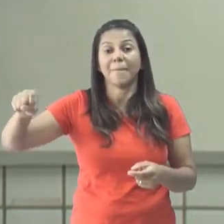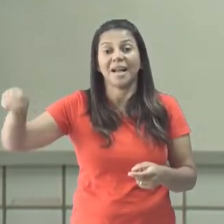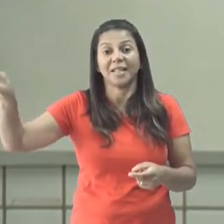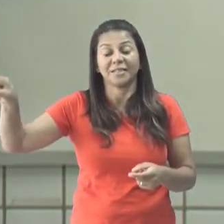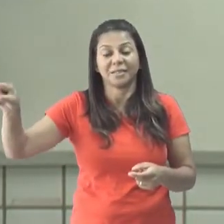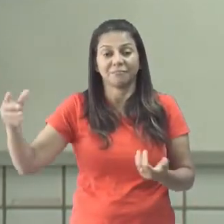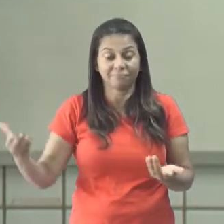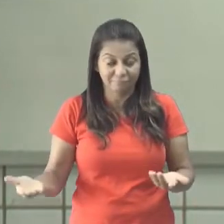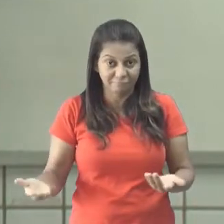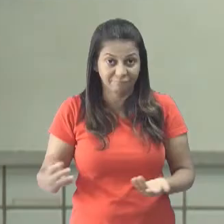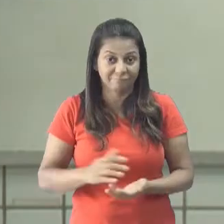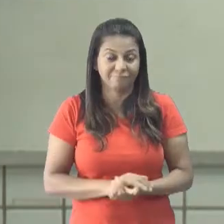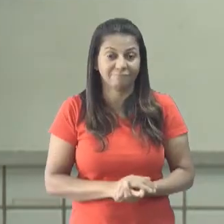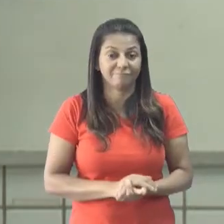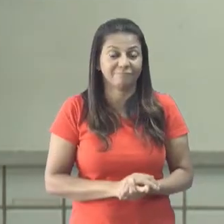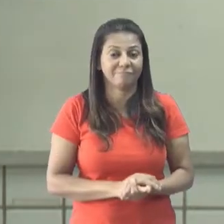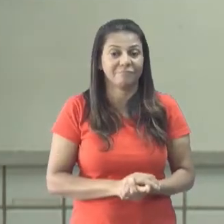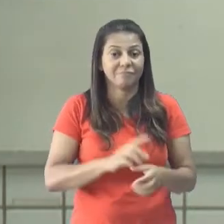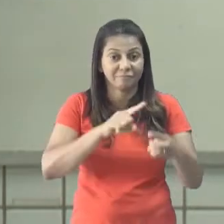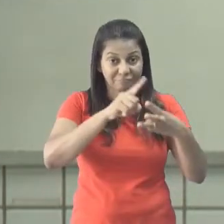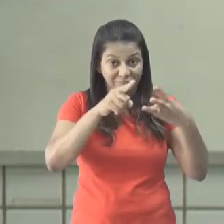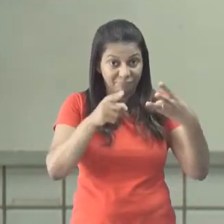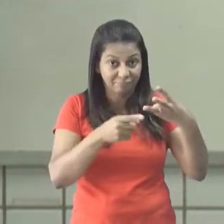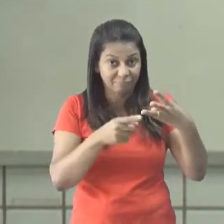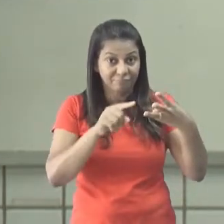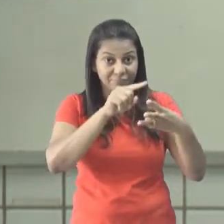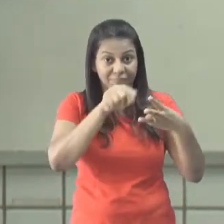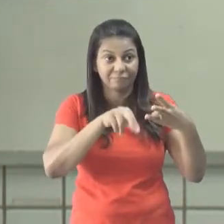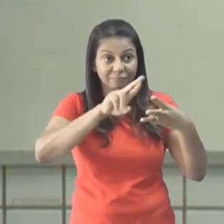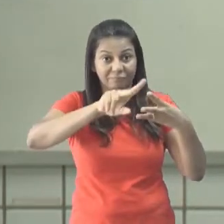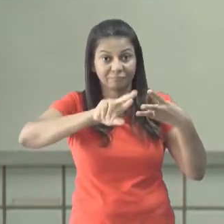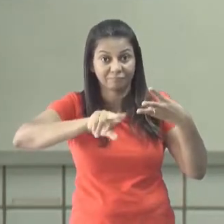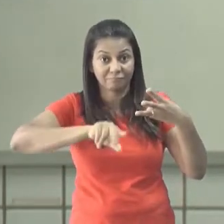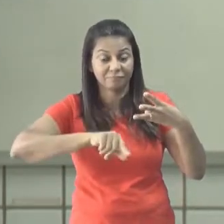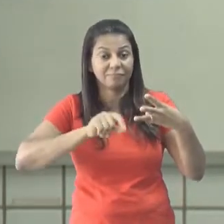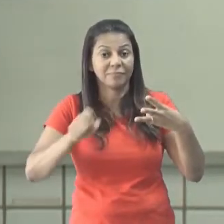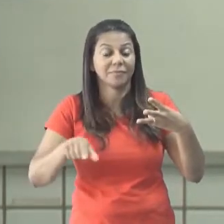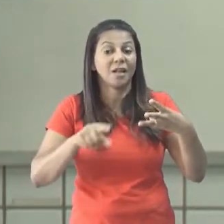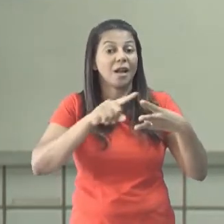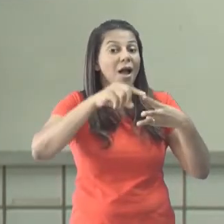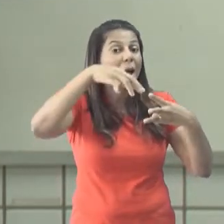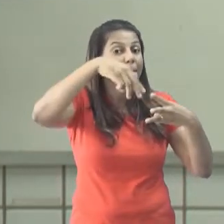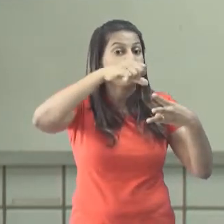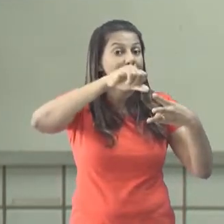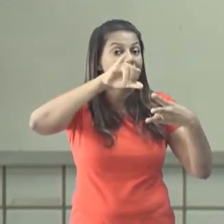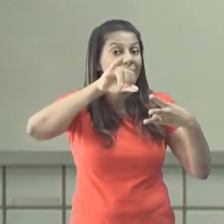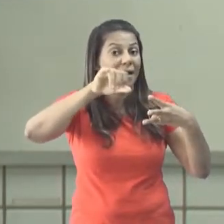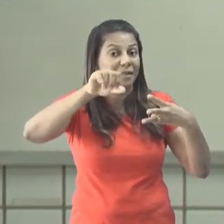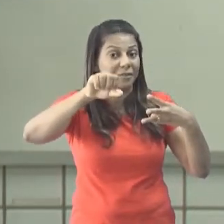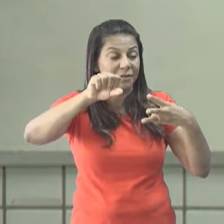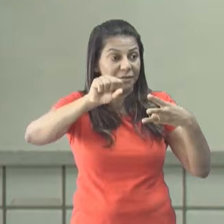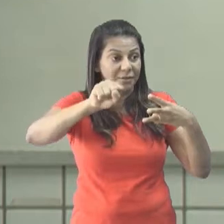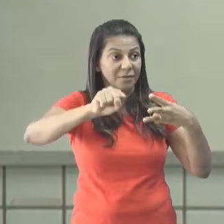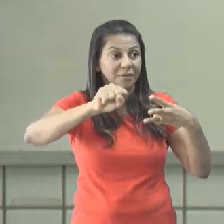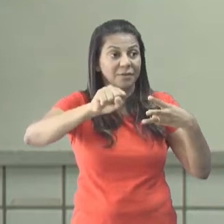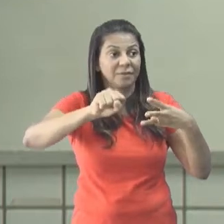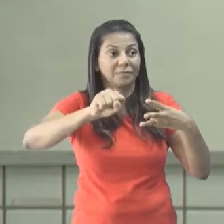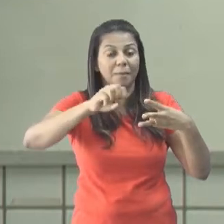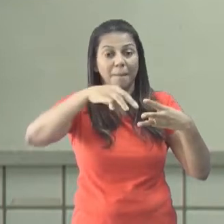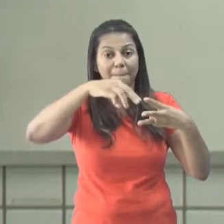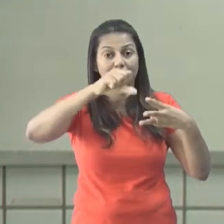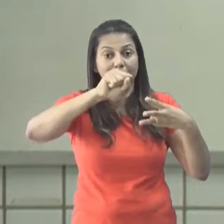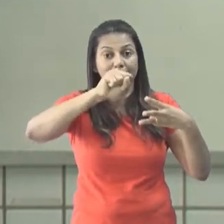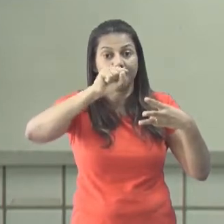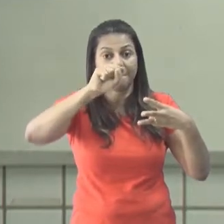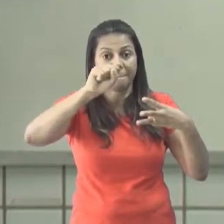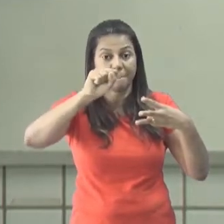sem acento. E dissemos que estas são as diferenças. O mais sem I e sem acento é utilizado